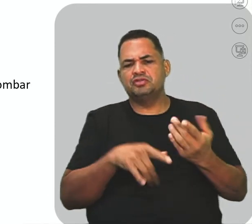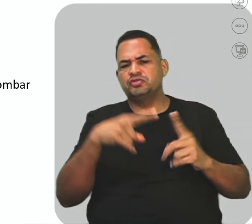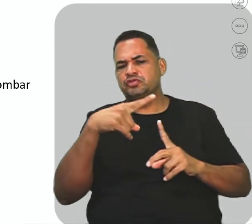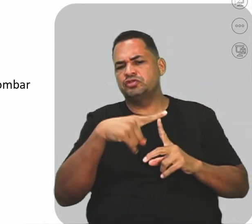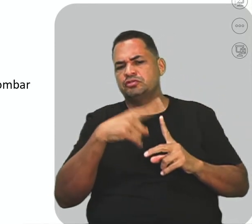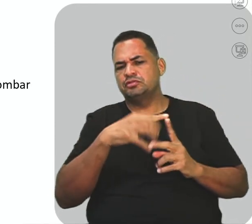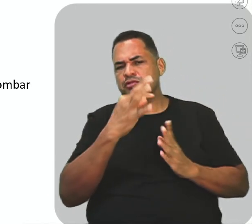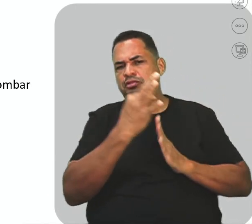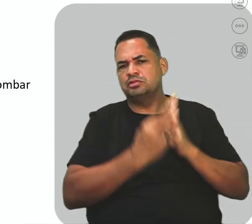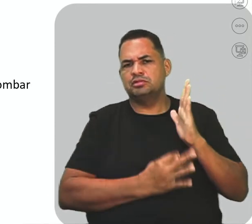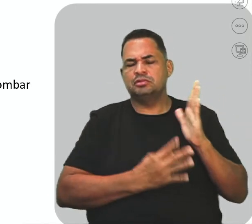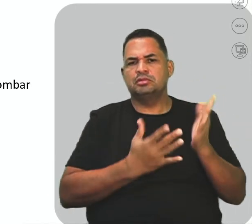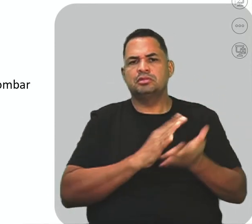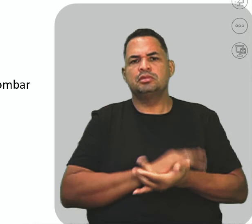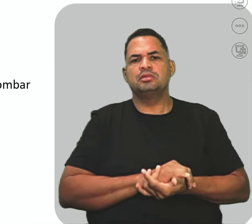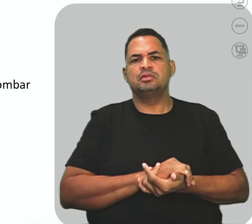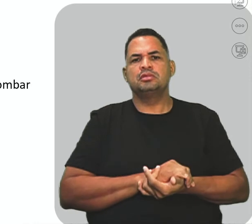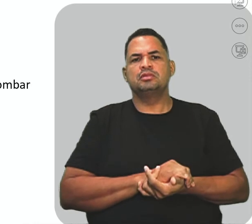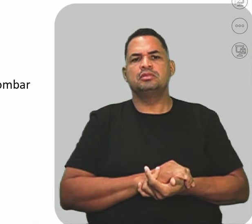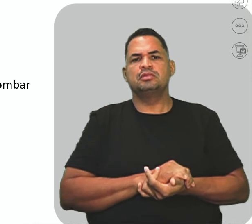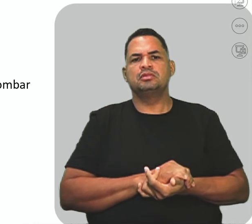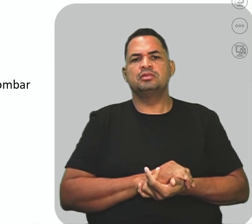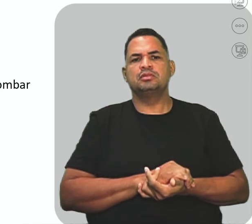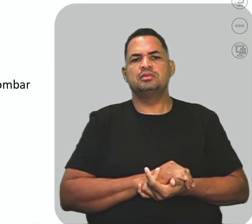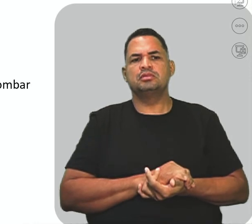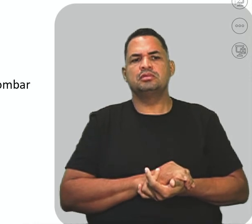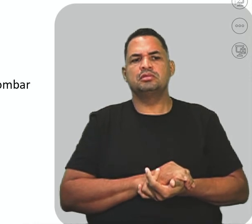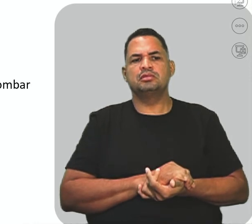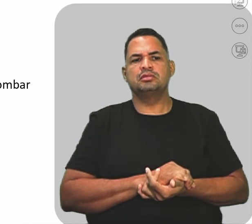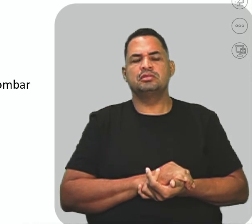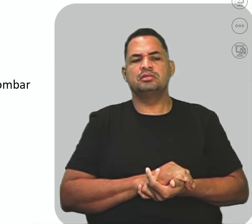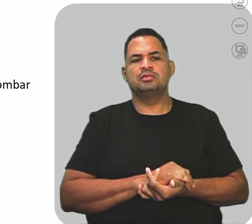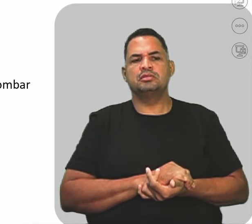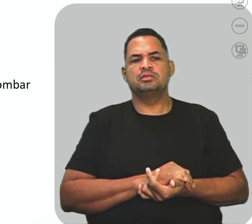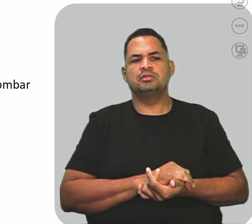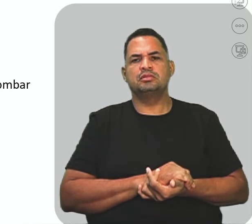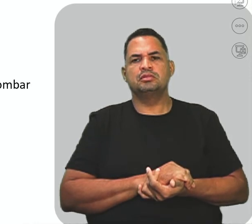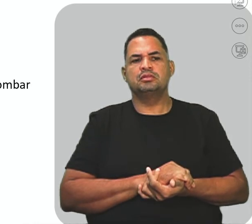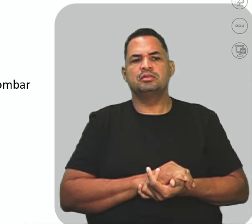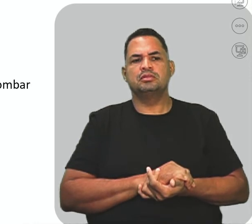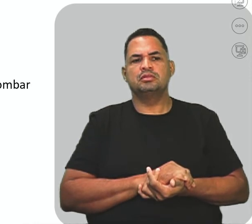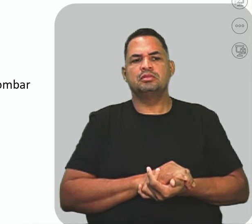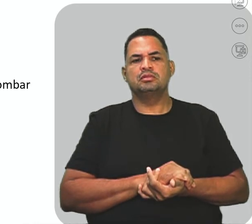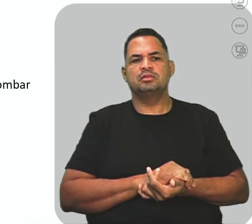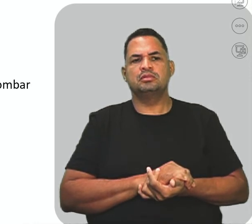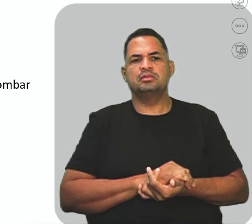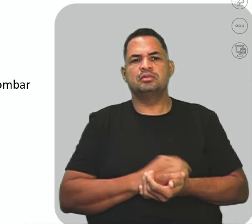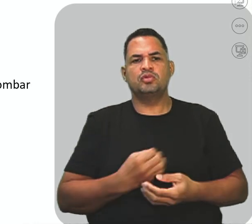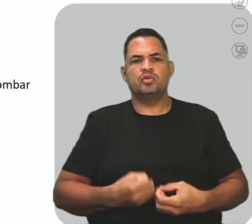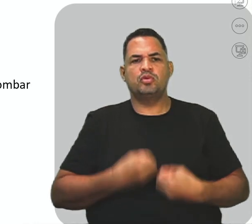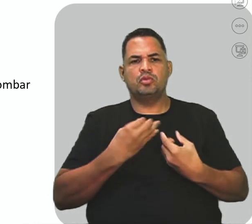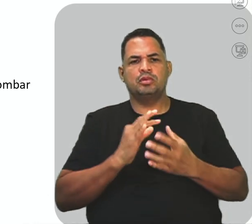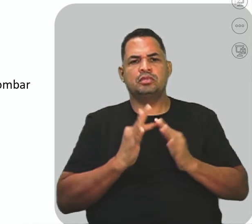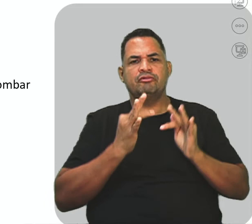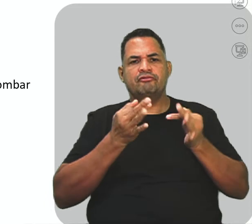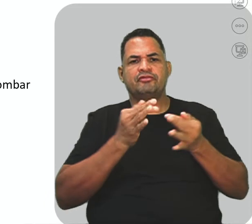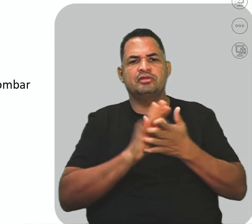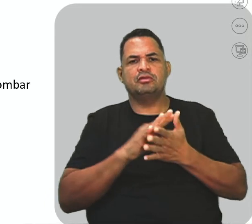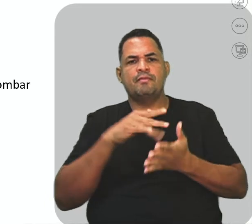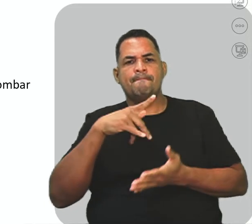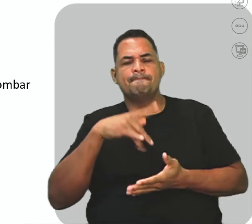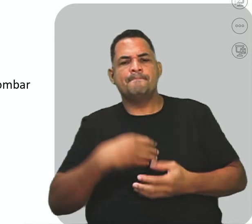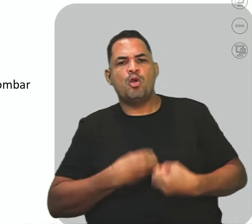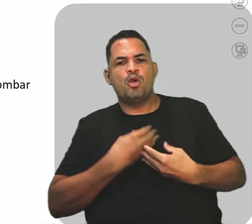outro exemplo. Então vamos lá, junto aqui, vamos fazer a leitura. O poema Fim, do poeta Vinícius de